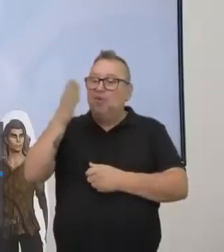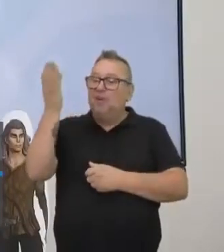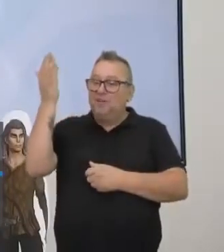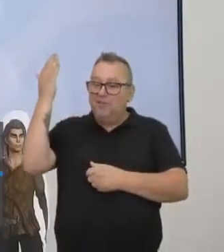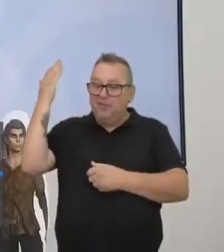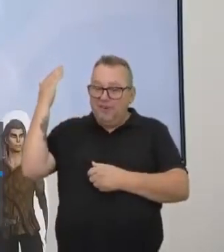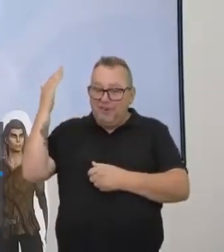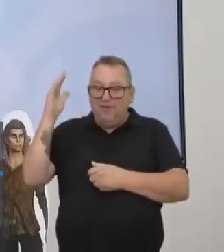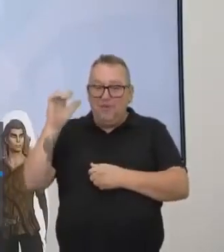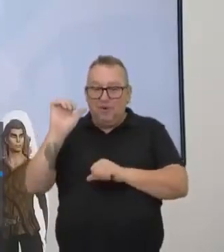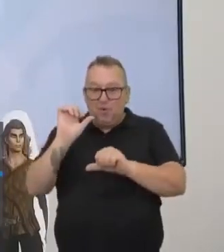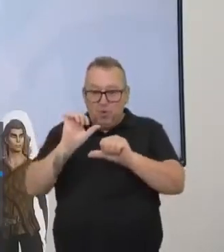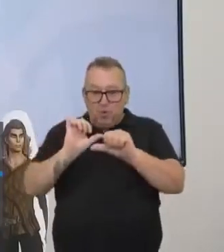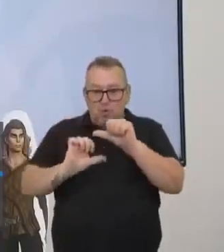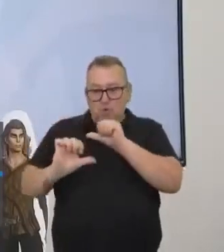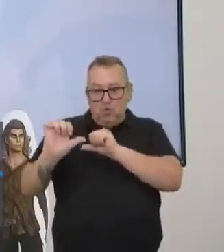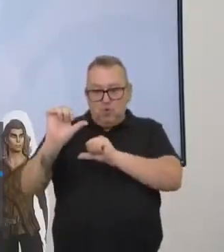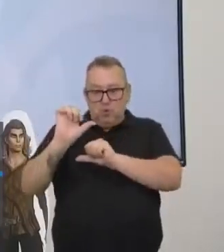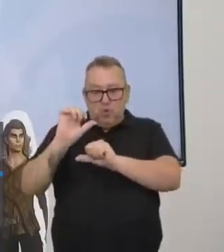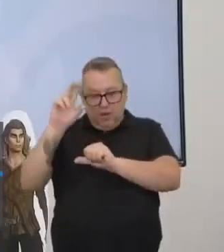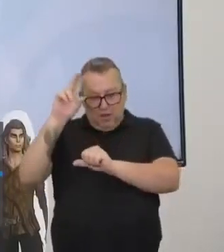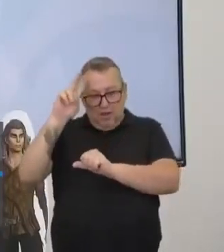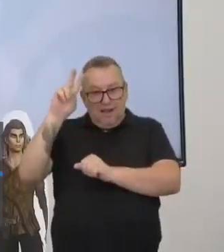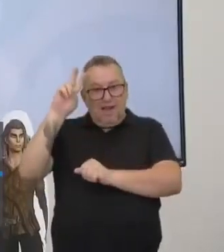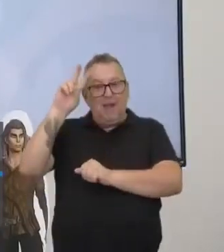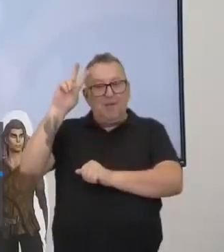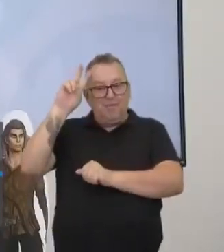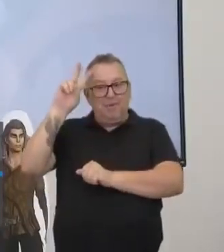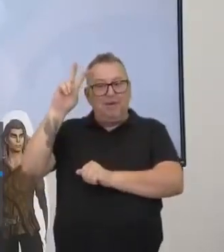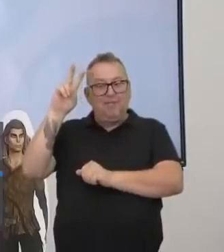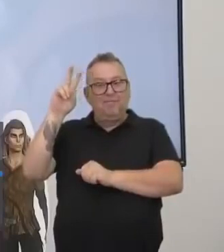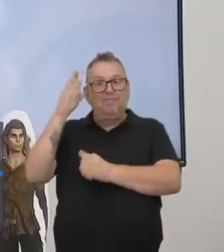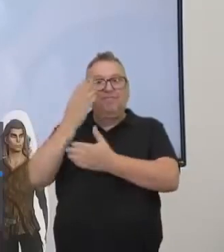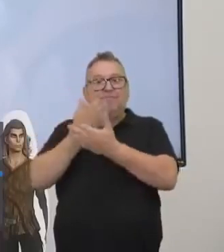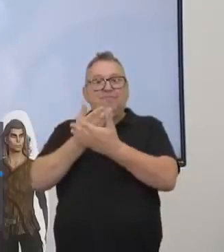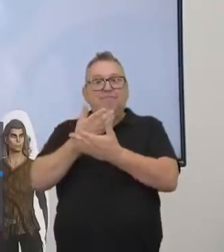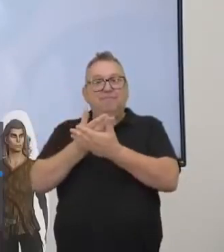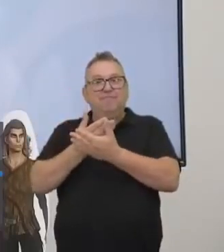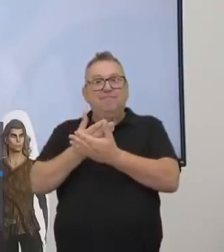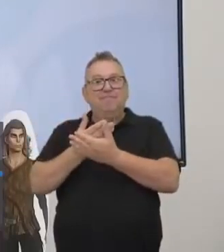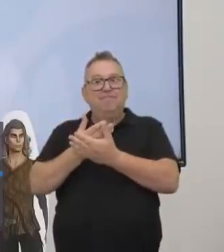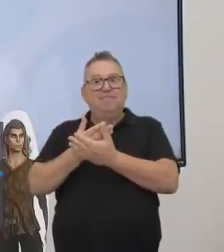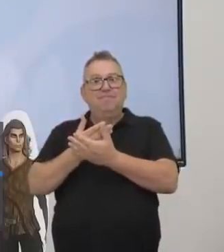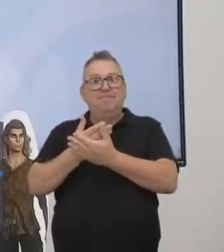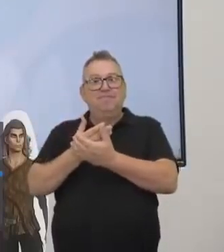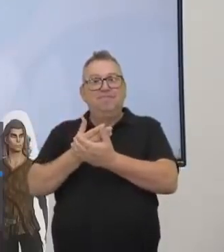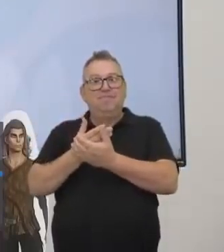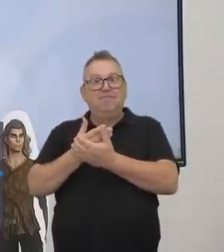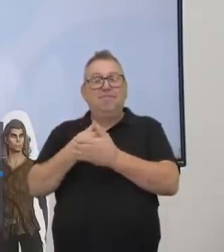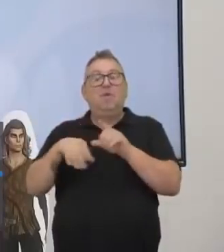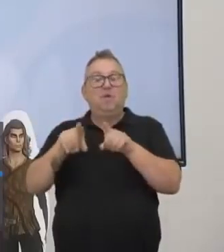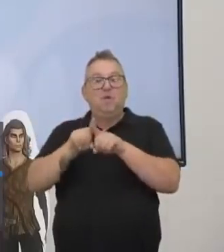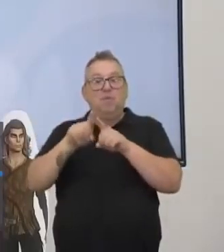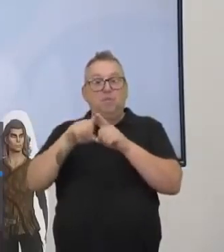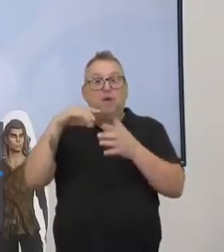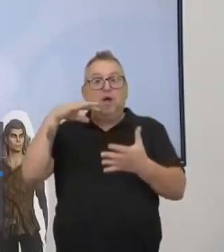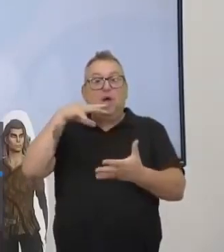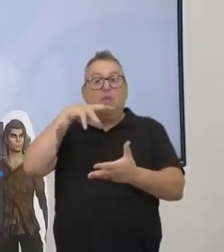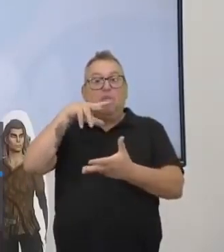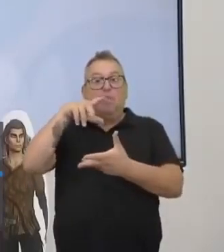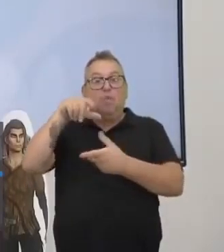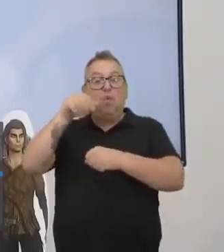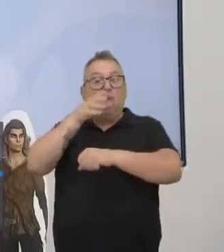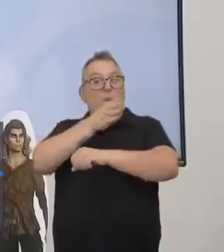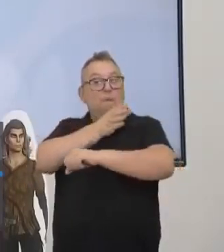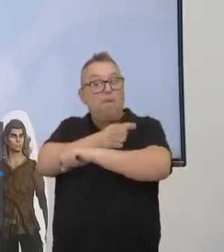mundo antigo, porque nós já estudamos todo o mundo antigo, então estamos nessa transição, ó, mundo antigo para mundo medieval,